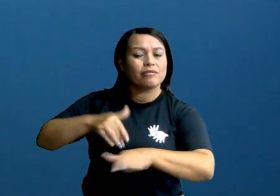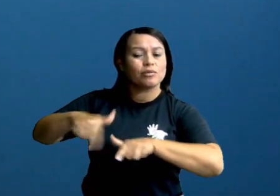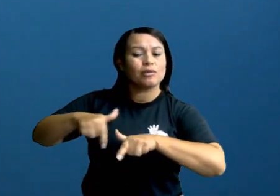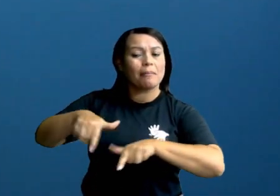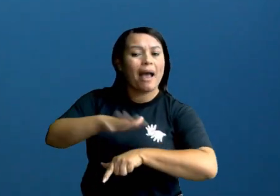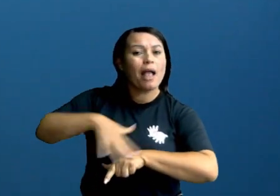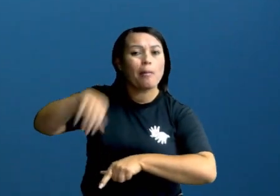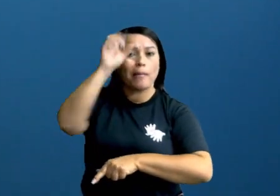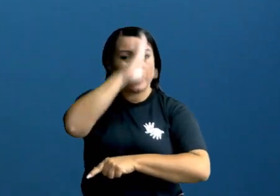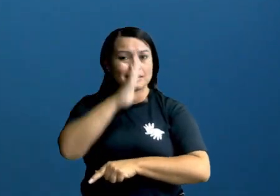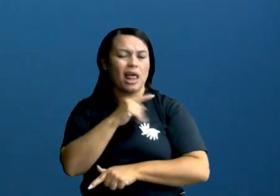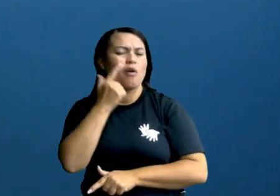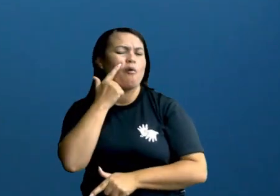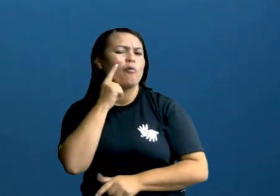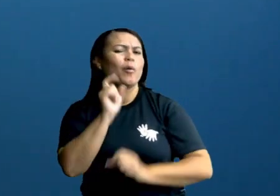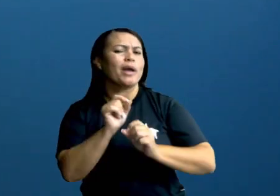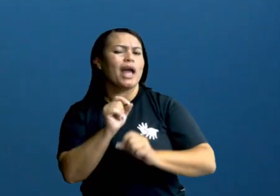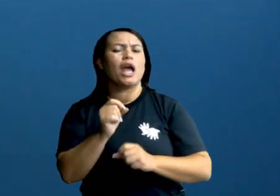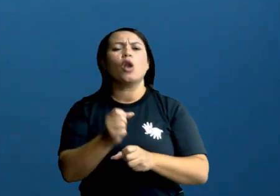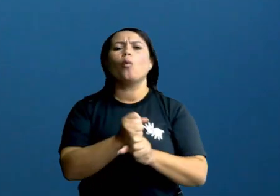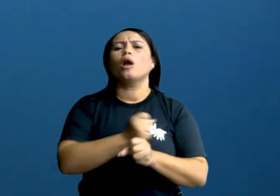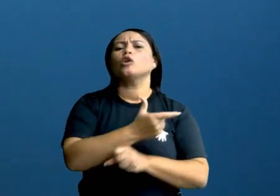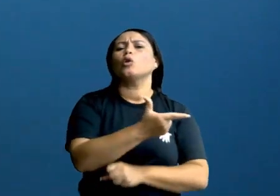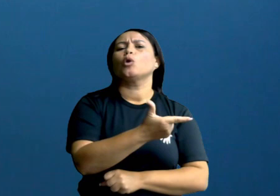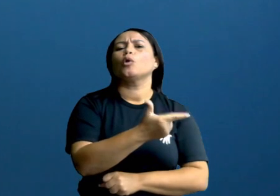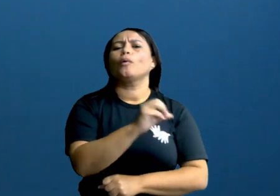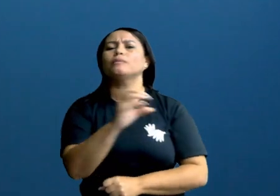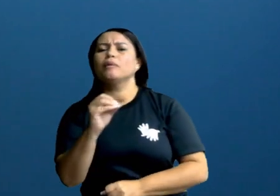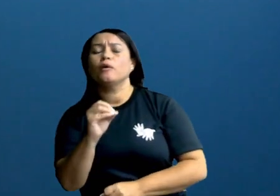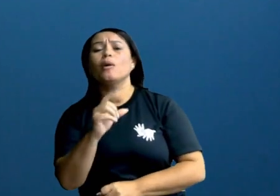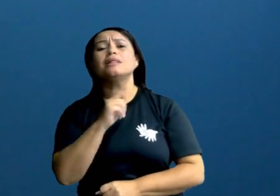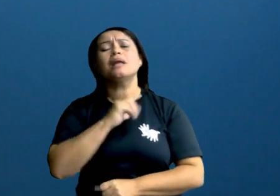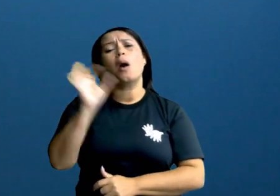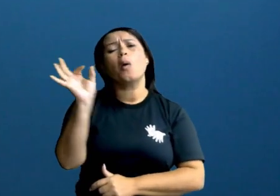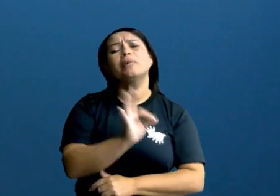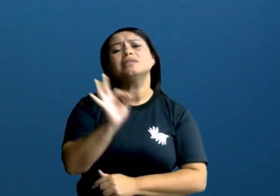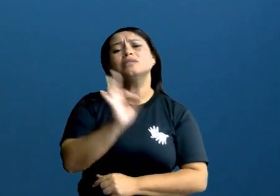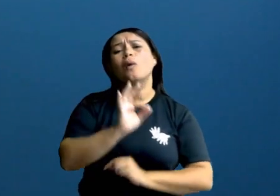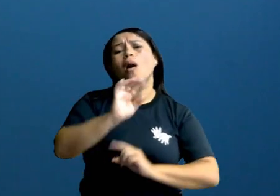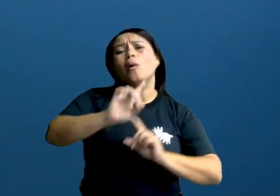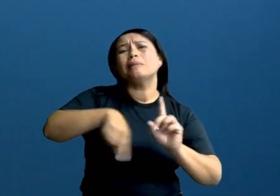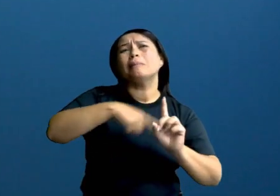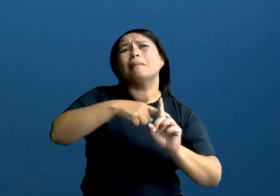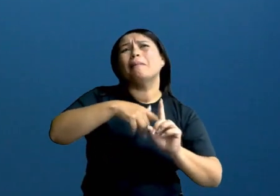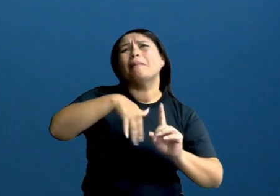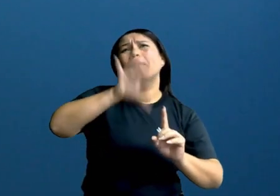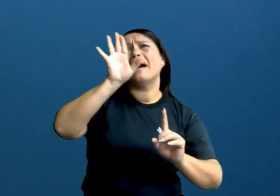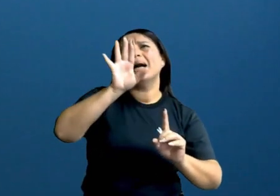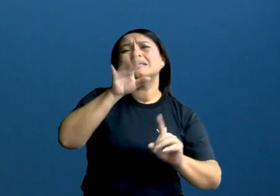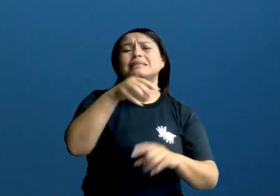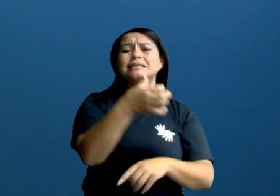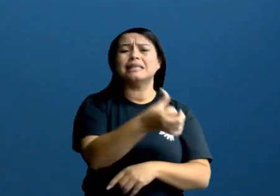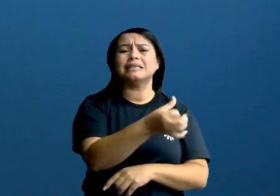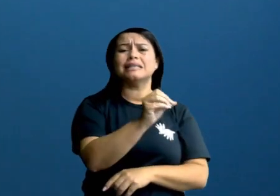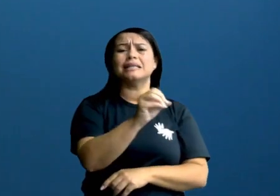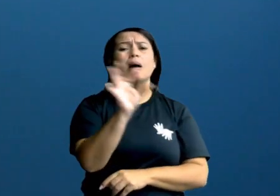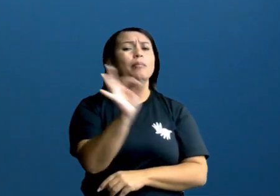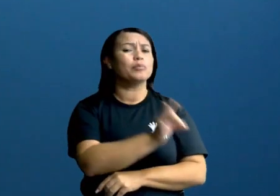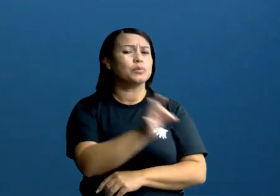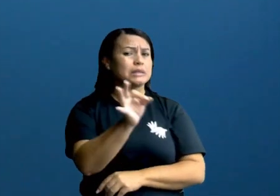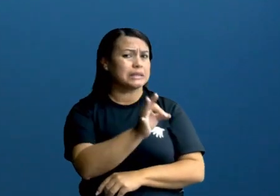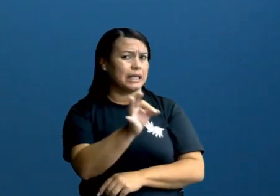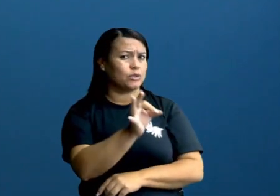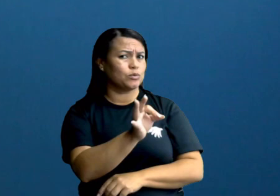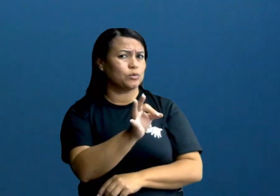Então, veja, em 2000, a gente tinha um percentual de mais de quase 60% da população economicamente